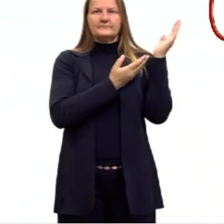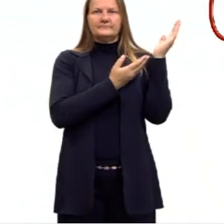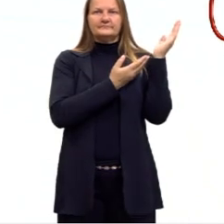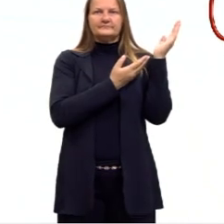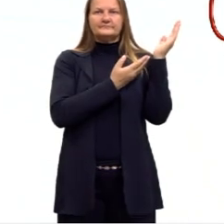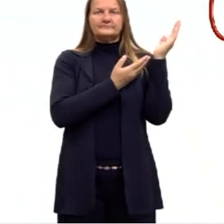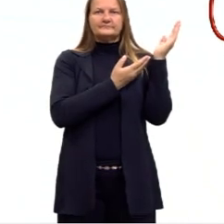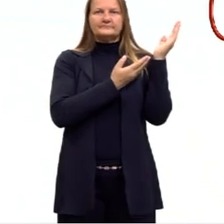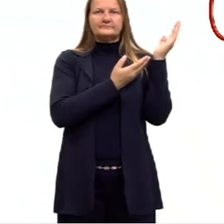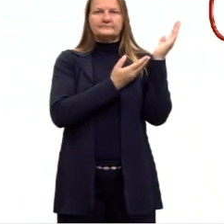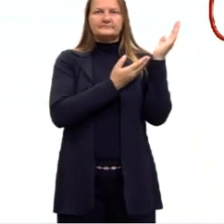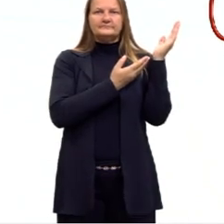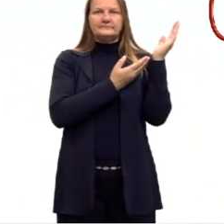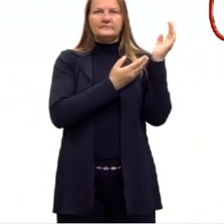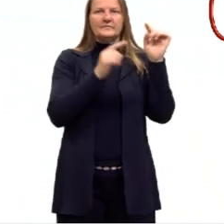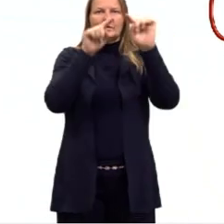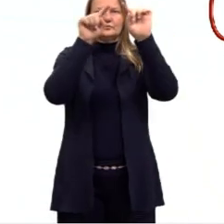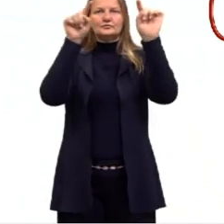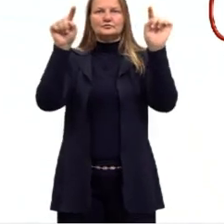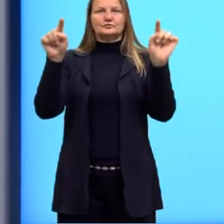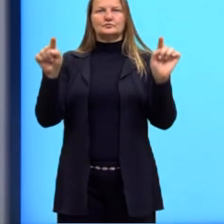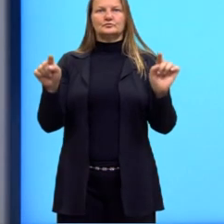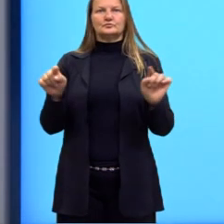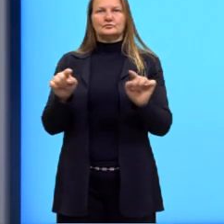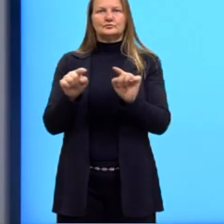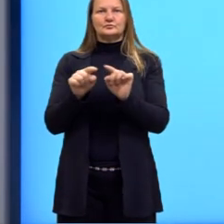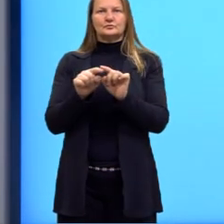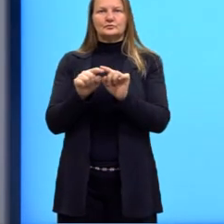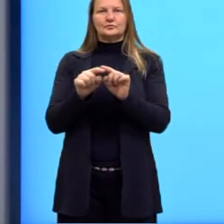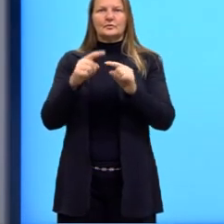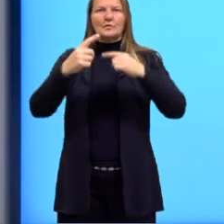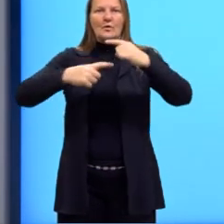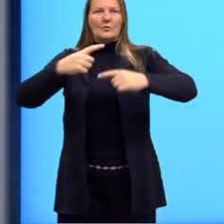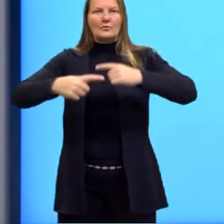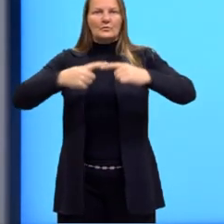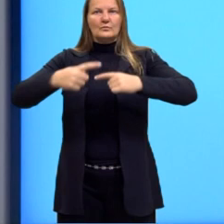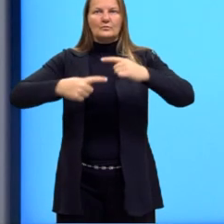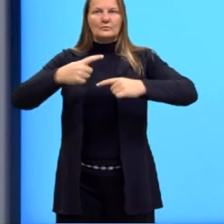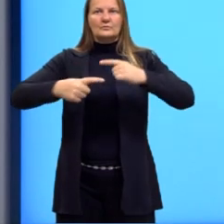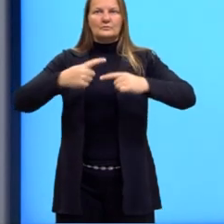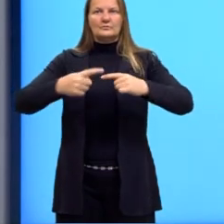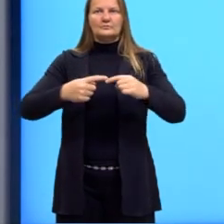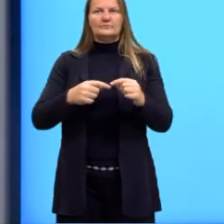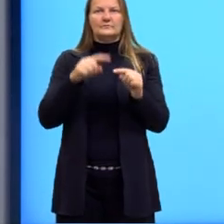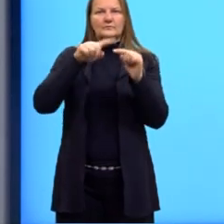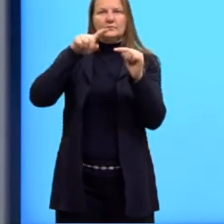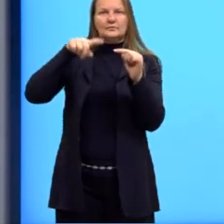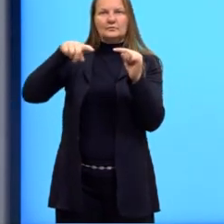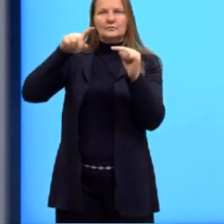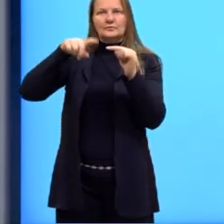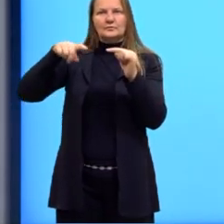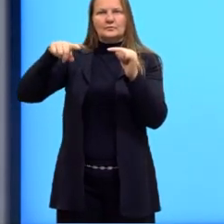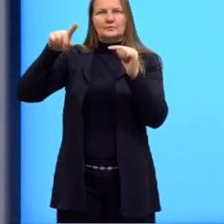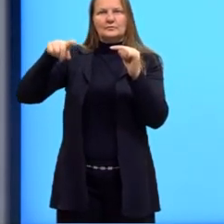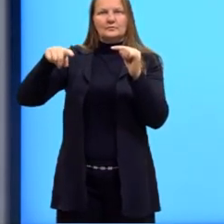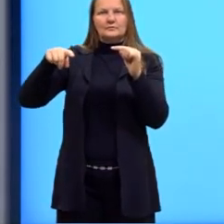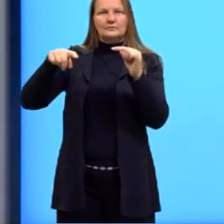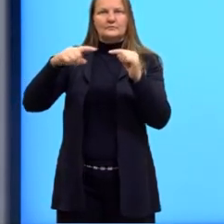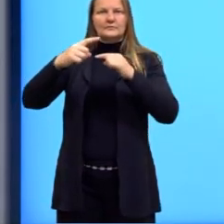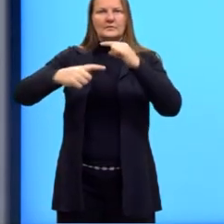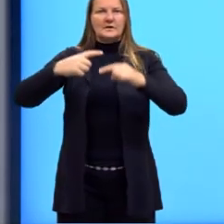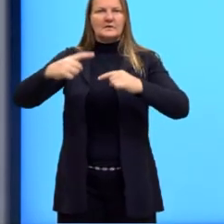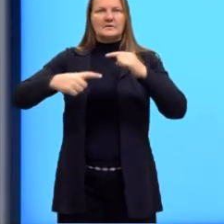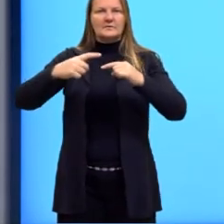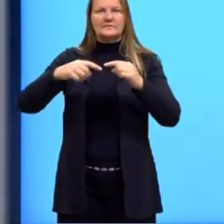circuito né e né transformar suas lâmpadas em resistores né daí a gente usa esse símbolo aqui do lado né para